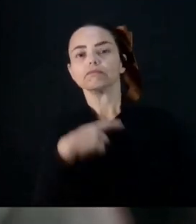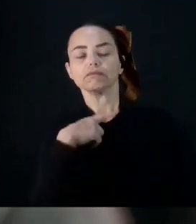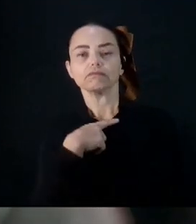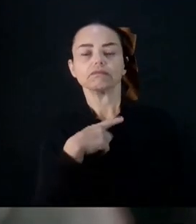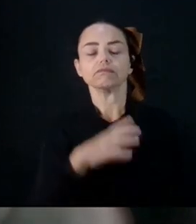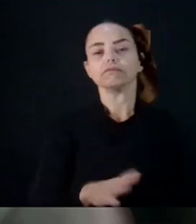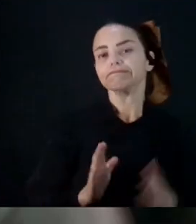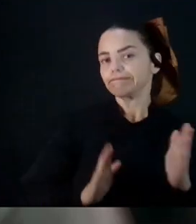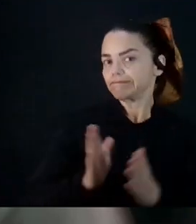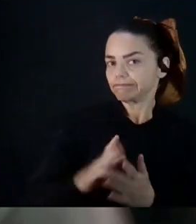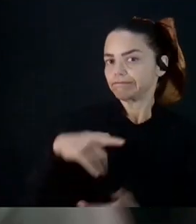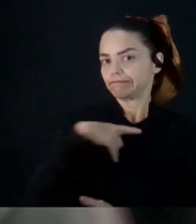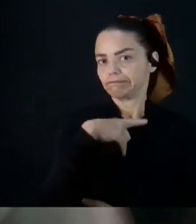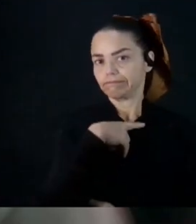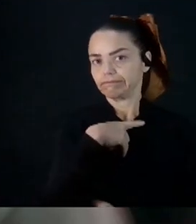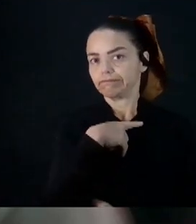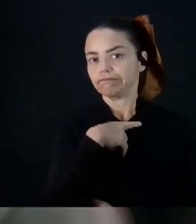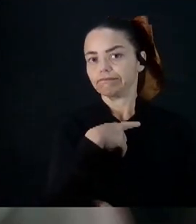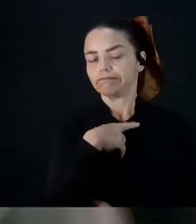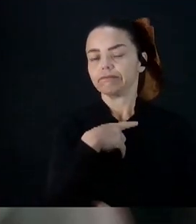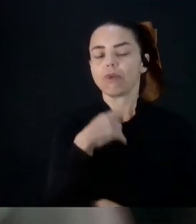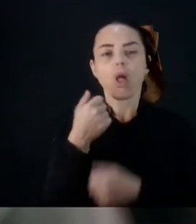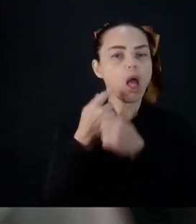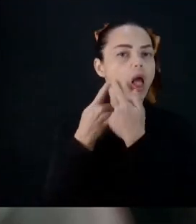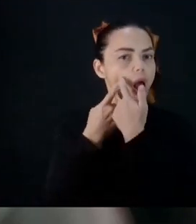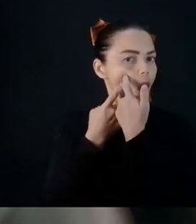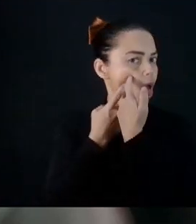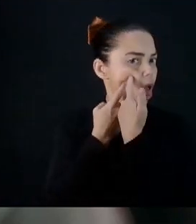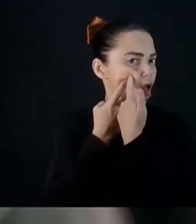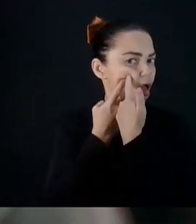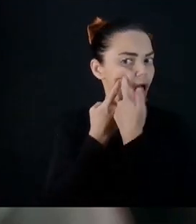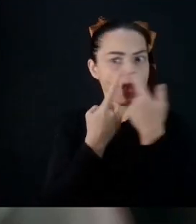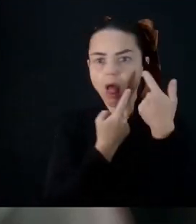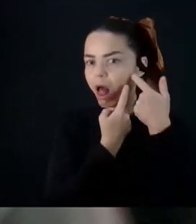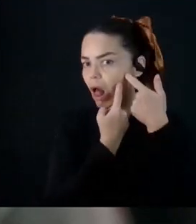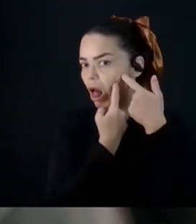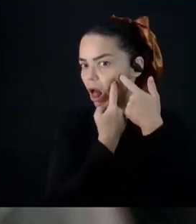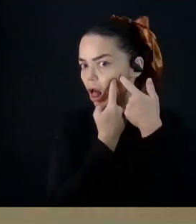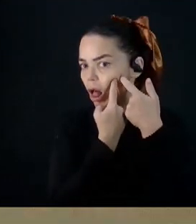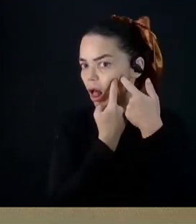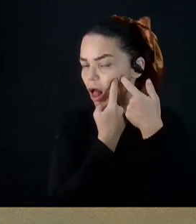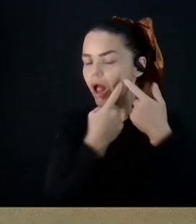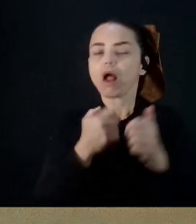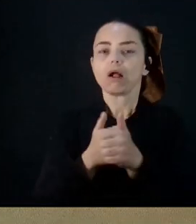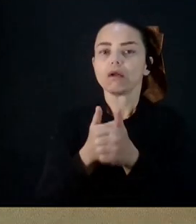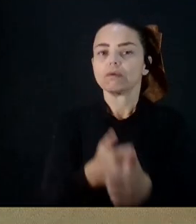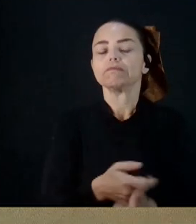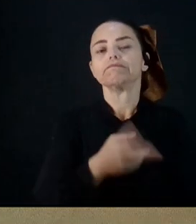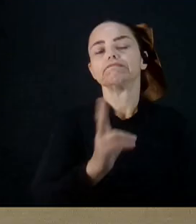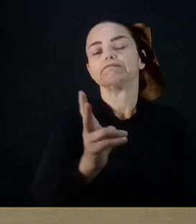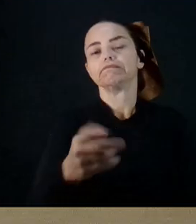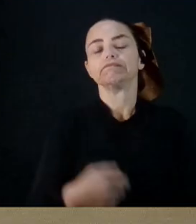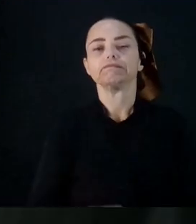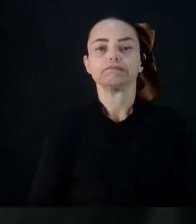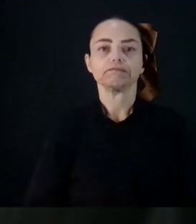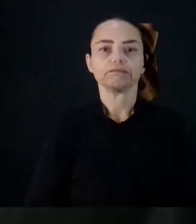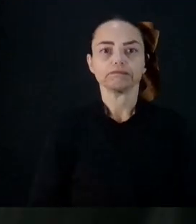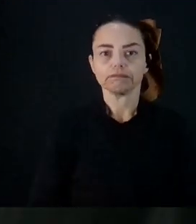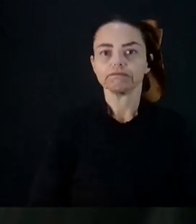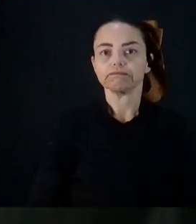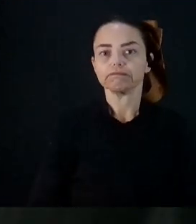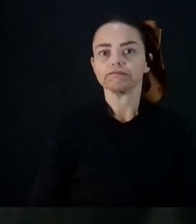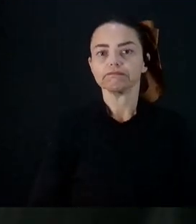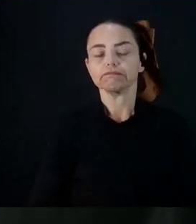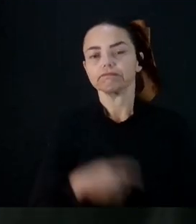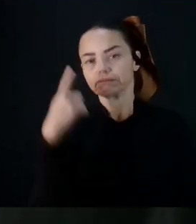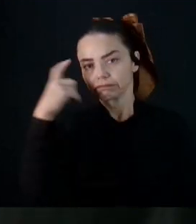vai ter, né, as espinhas, aí a gente faz um acompanhamento mais frequente. Muito bem. Agora, a doutora apontou algo aqui bem interessante